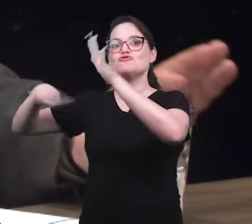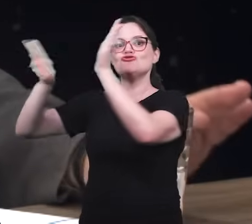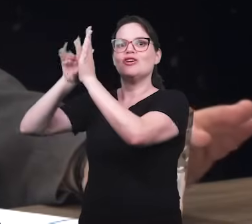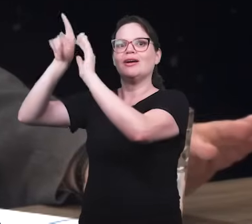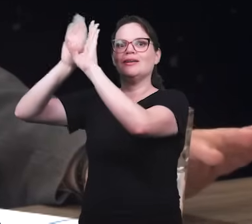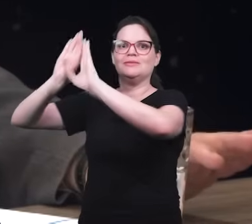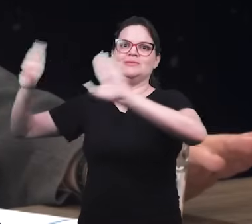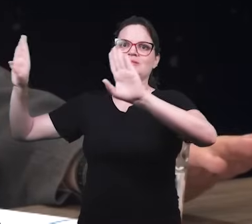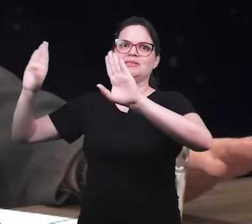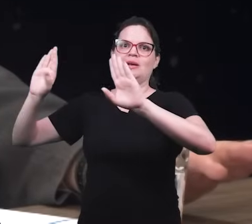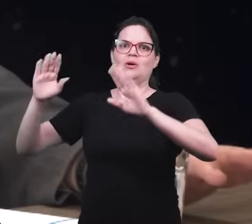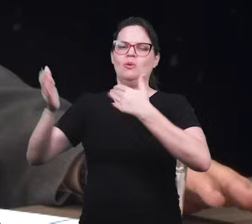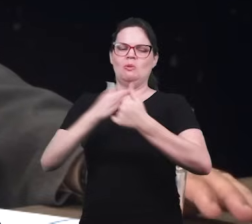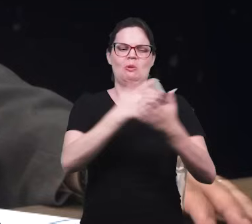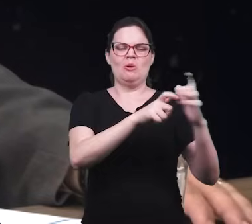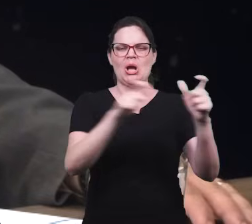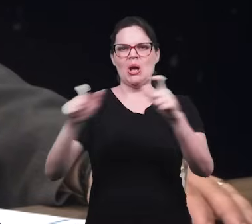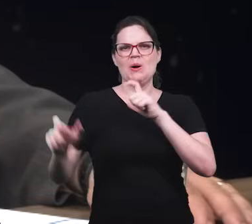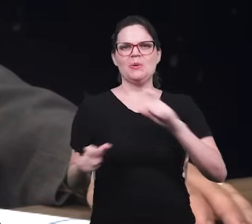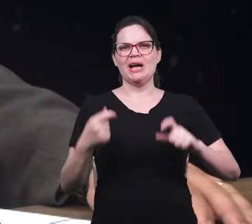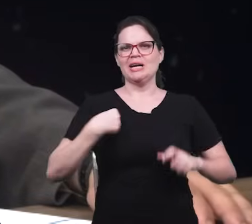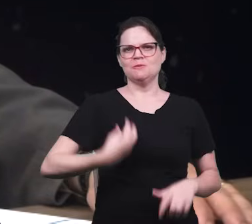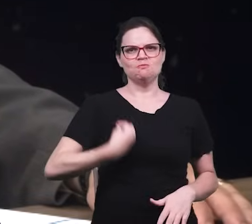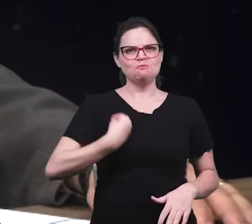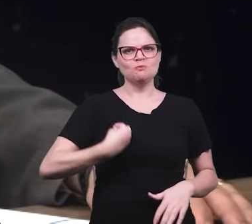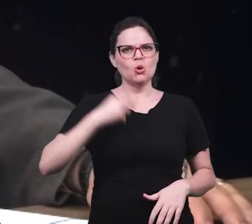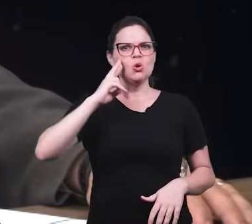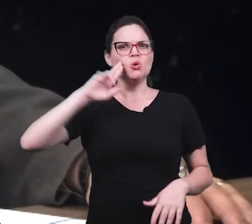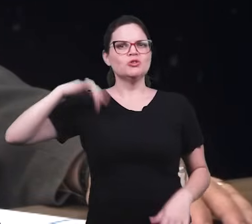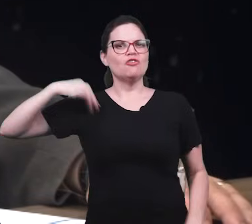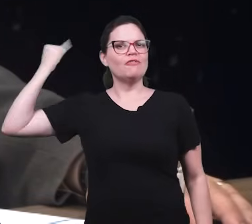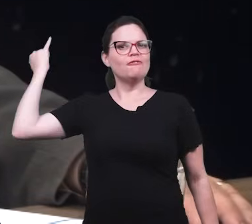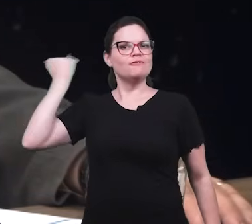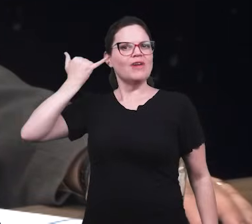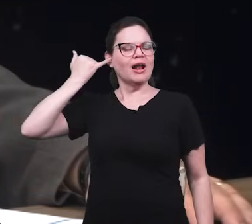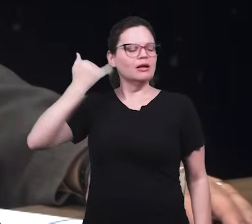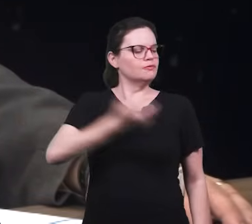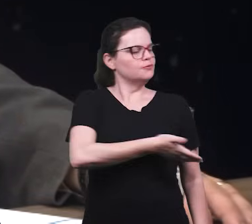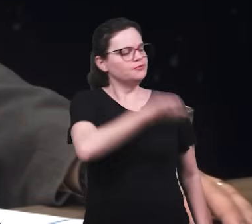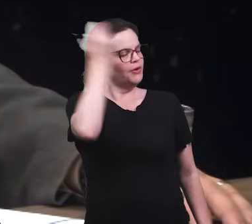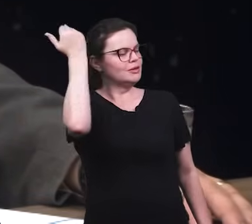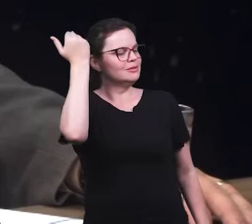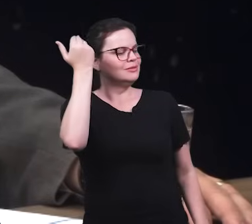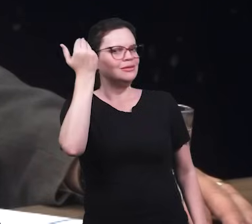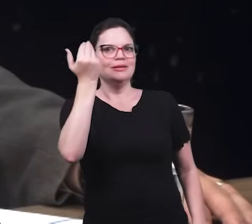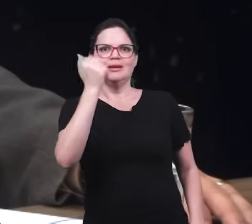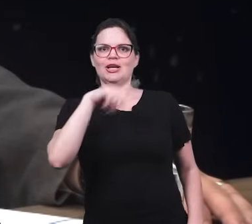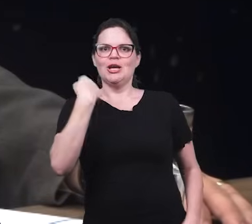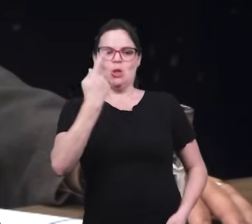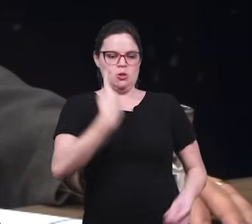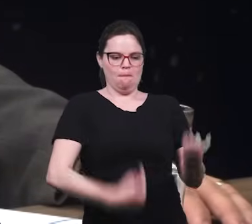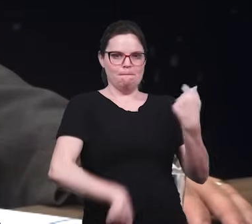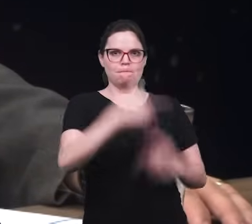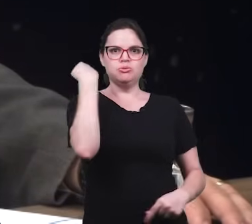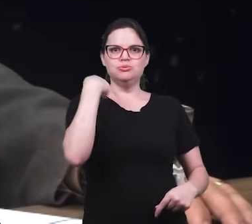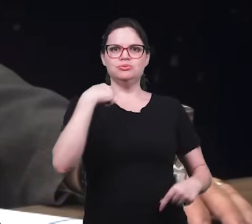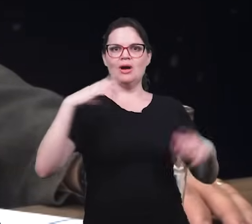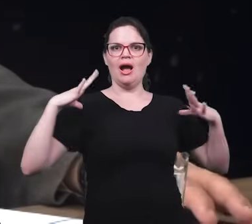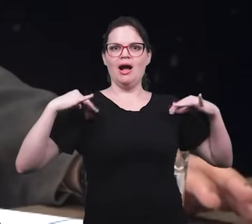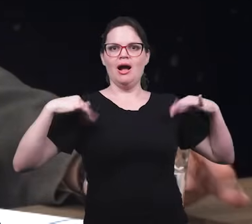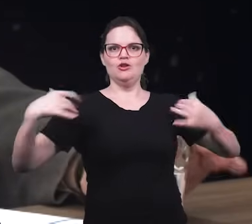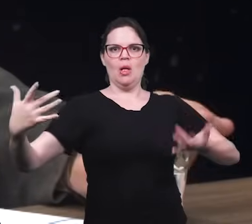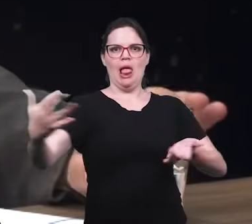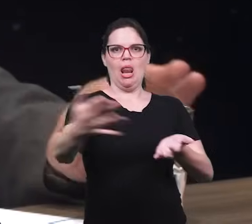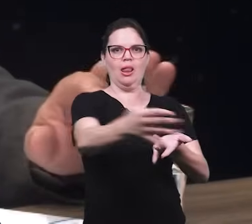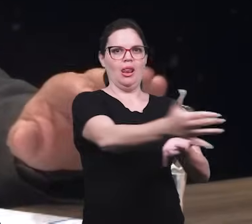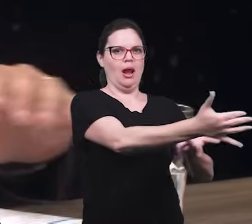Aonde nós estivermos, o Senhor vai falar ao nosso ouvido, como falou com João: sobe aqui. E nós seremos recolhidos pelo Senhor. Onde